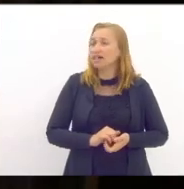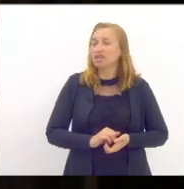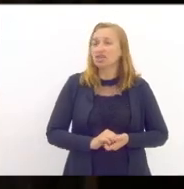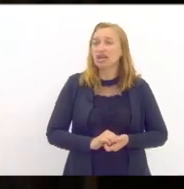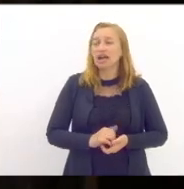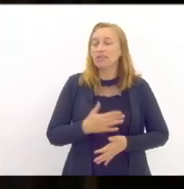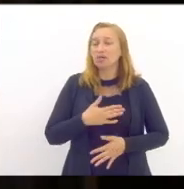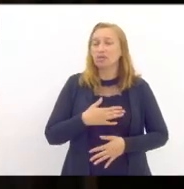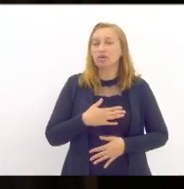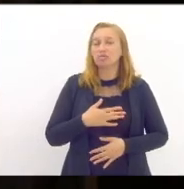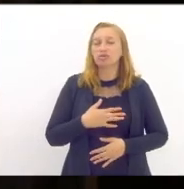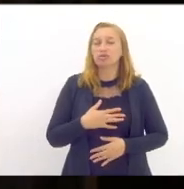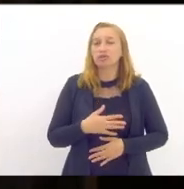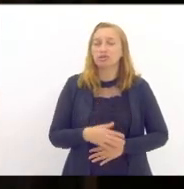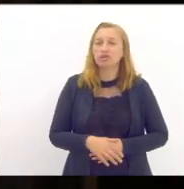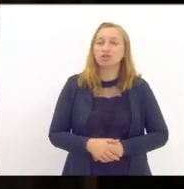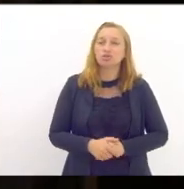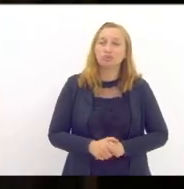têm medo?